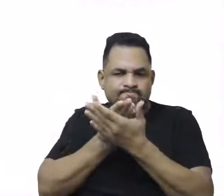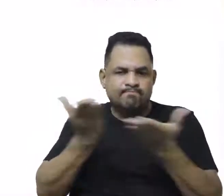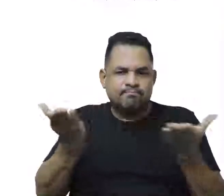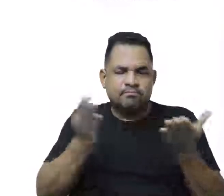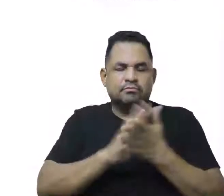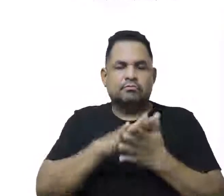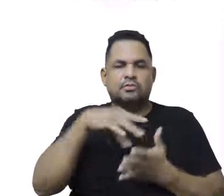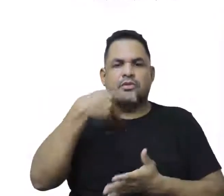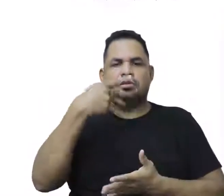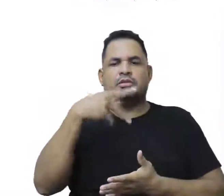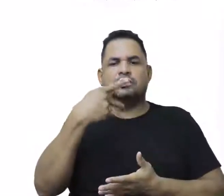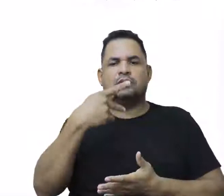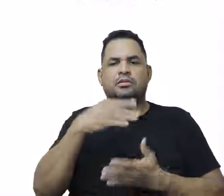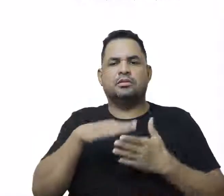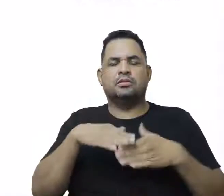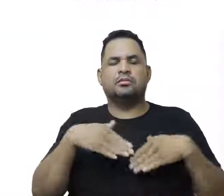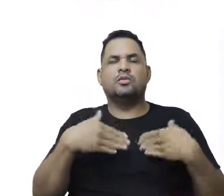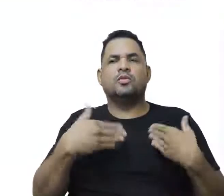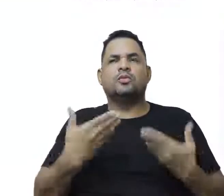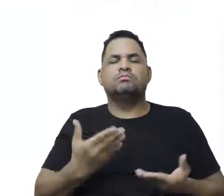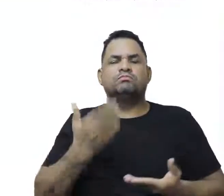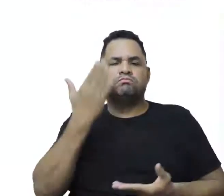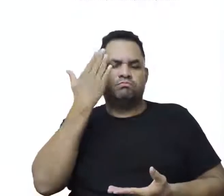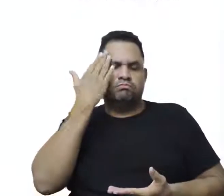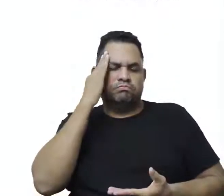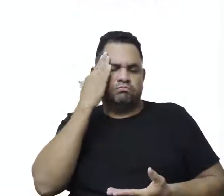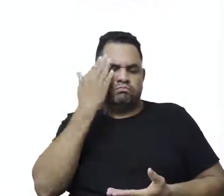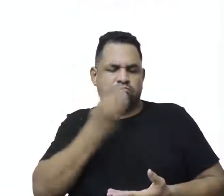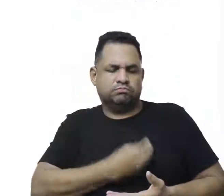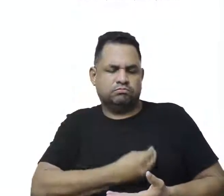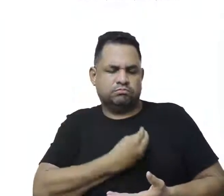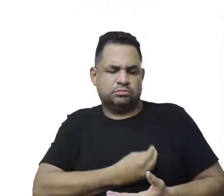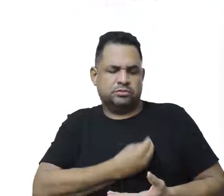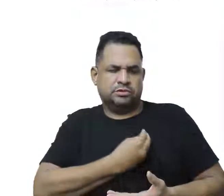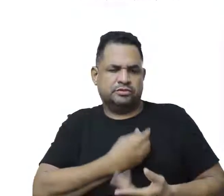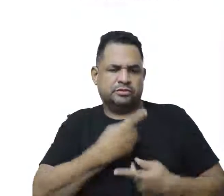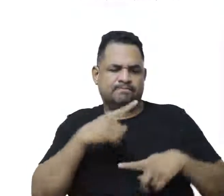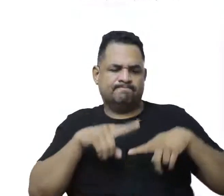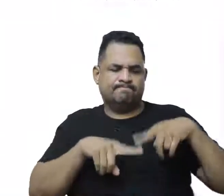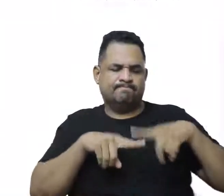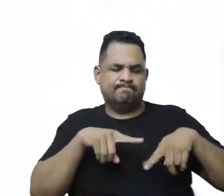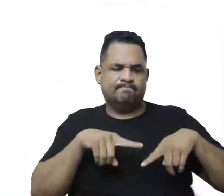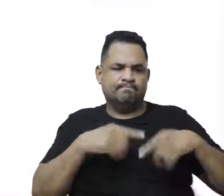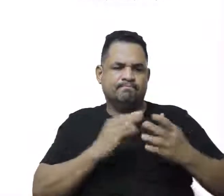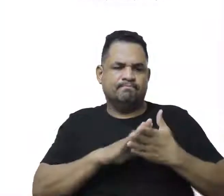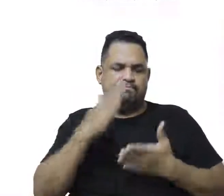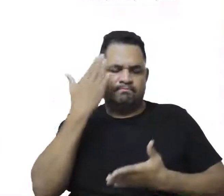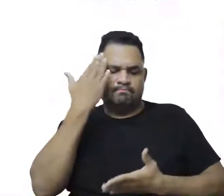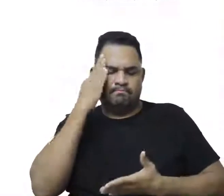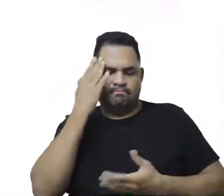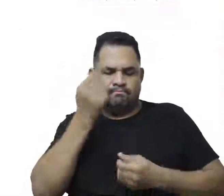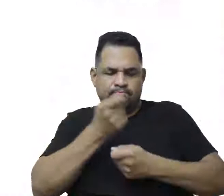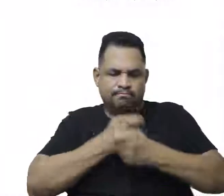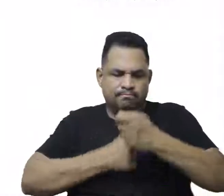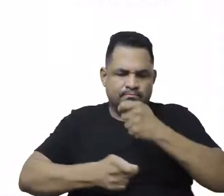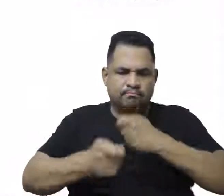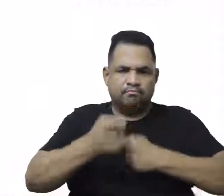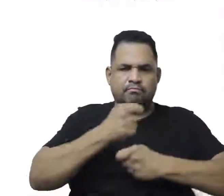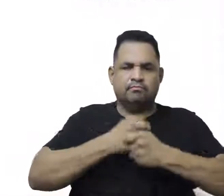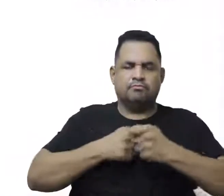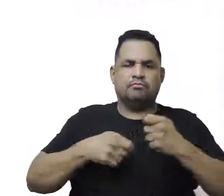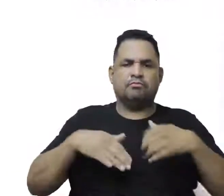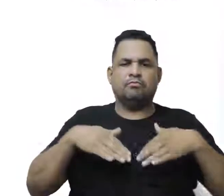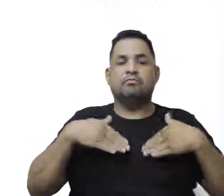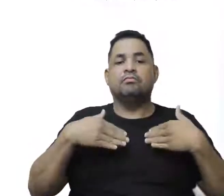ele falava assim que ao entender essa vida material ou seja entender a economia